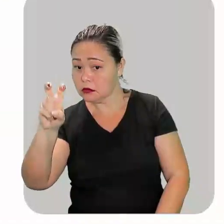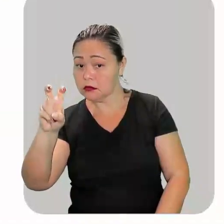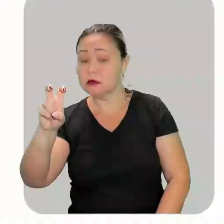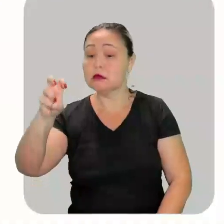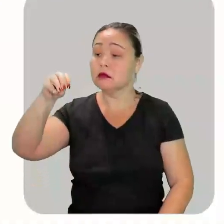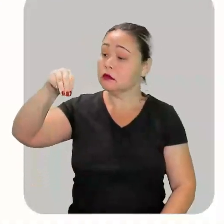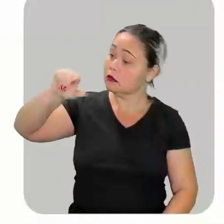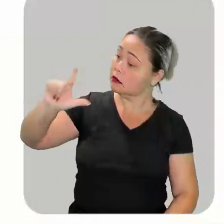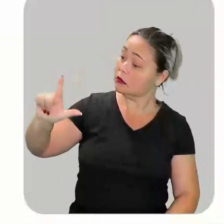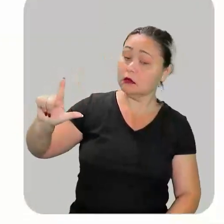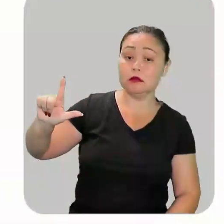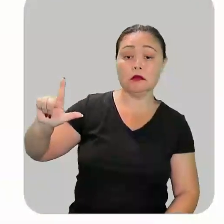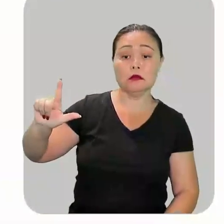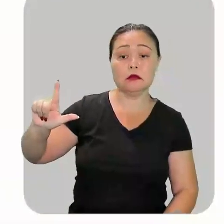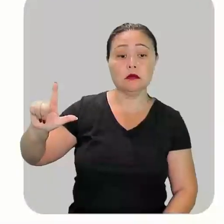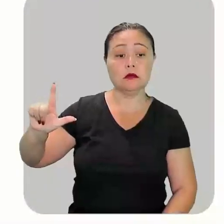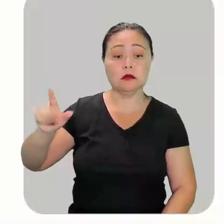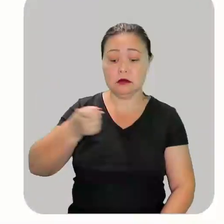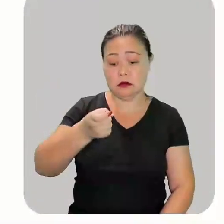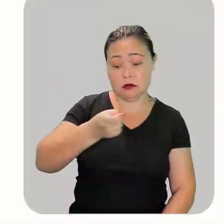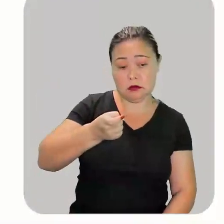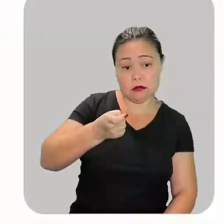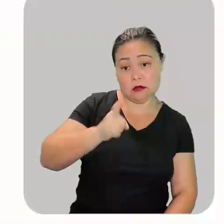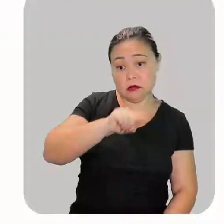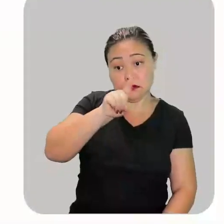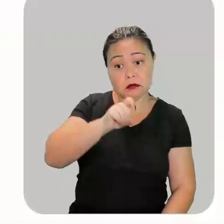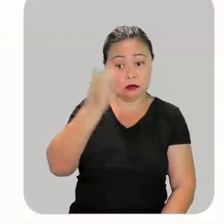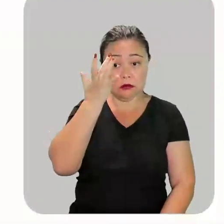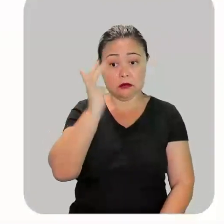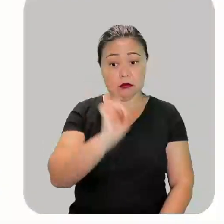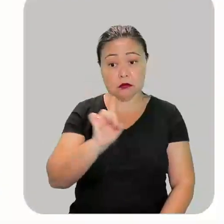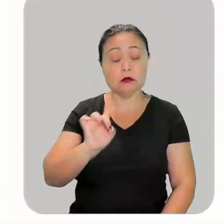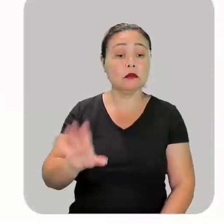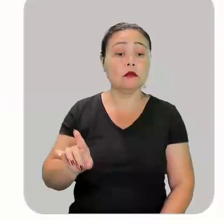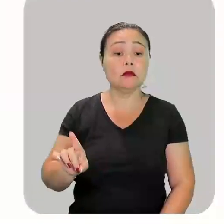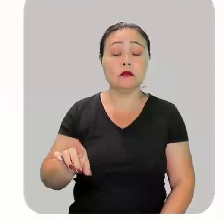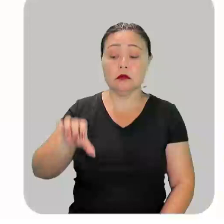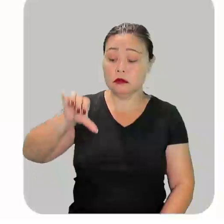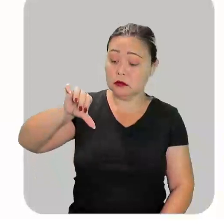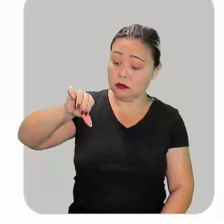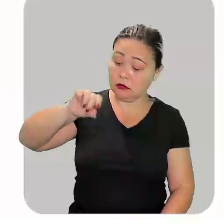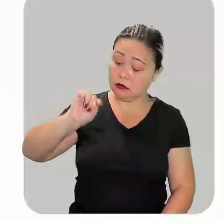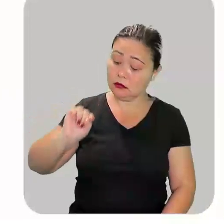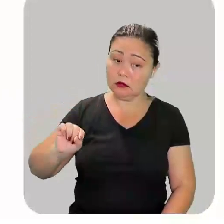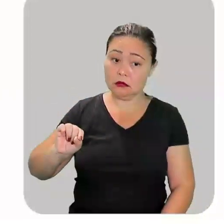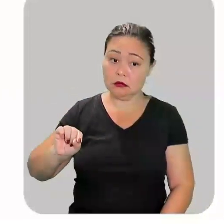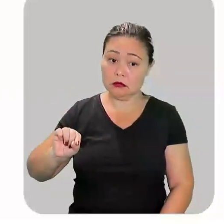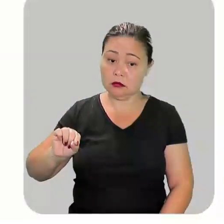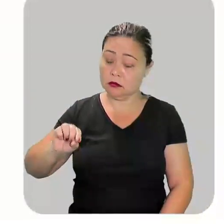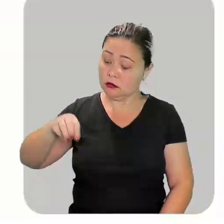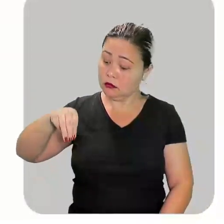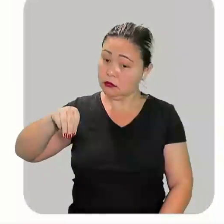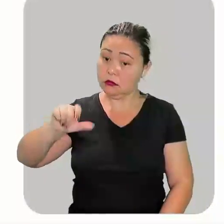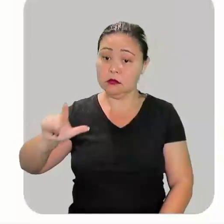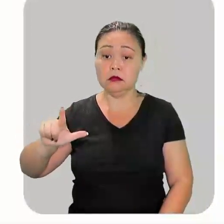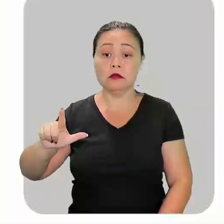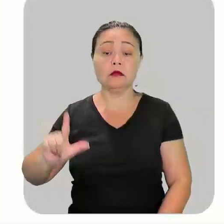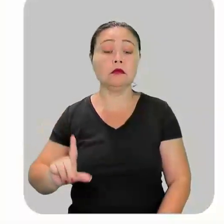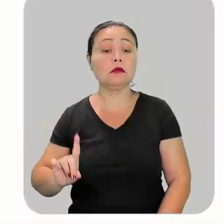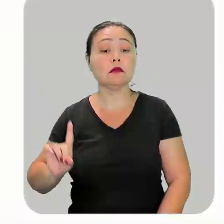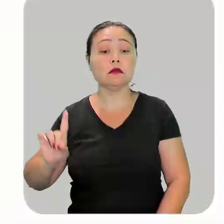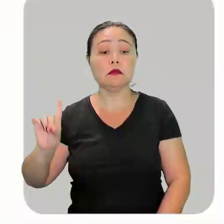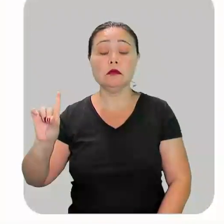0,25 ml. X segundos, que é o que a gente quer. 9.000 ml. 9.000